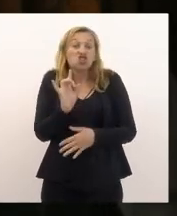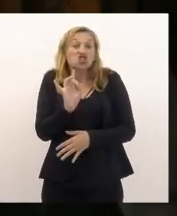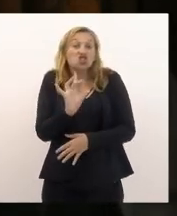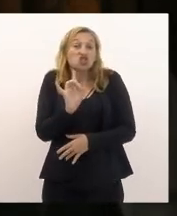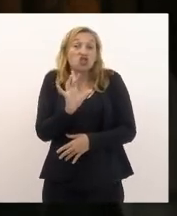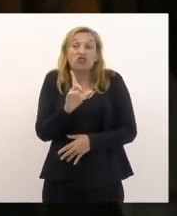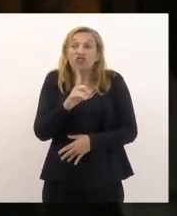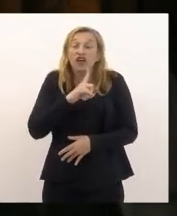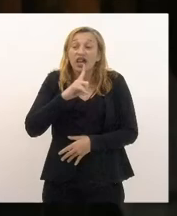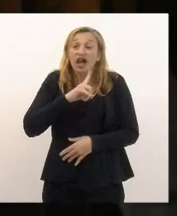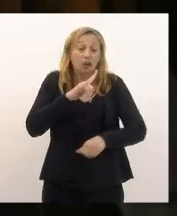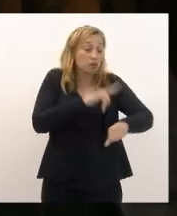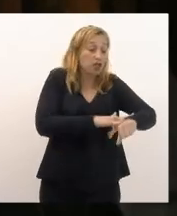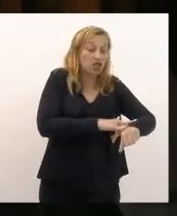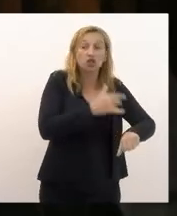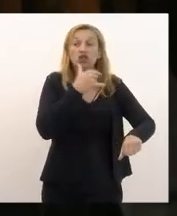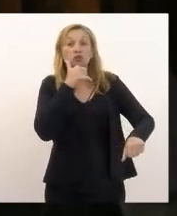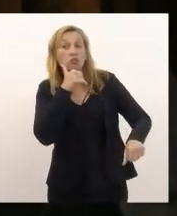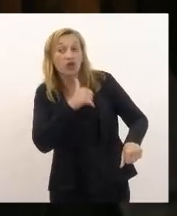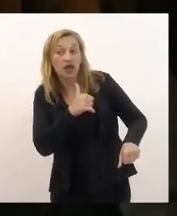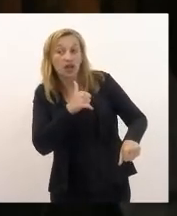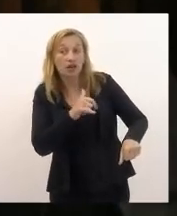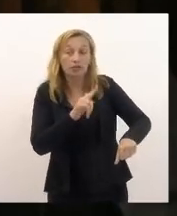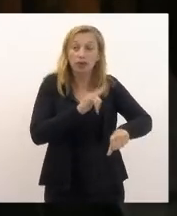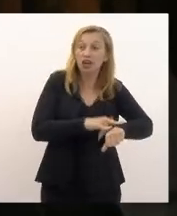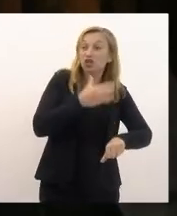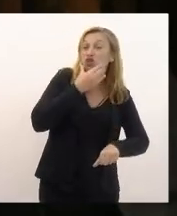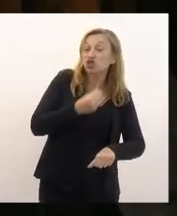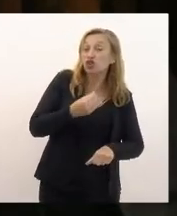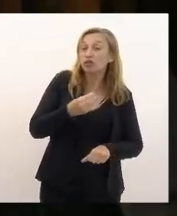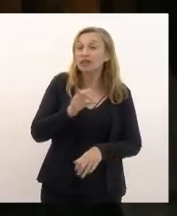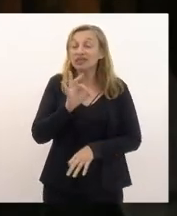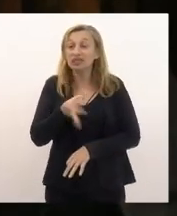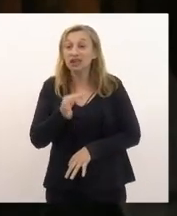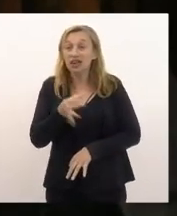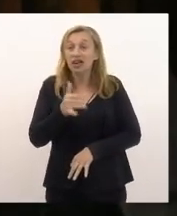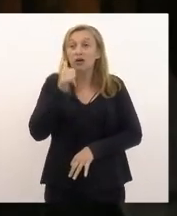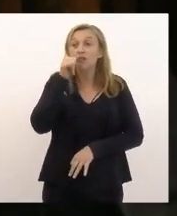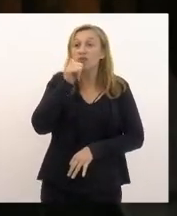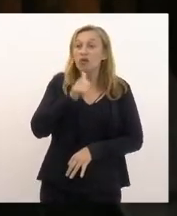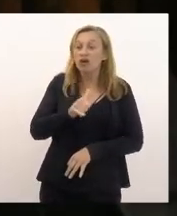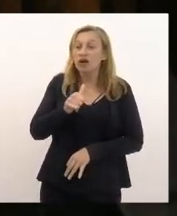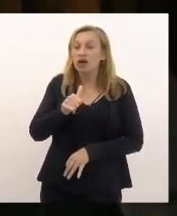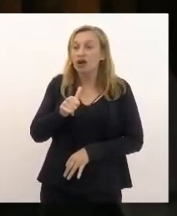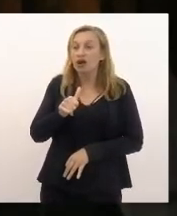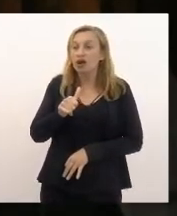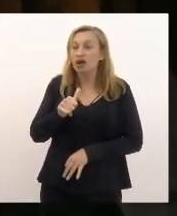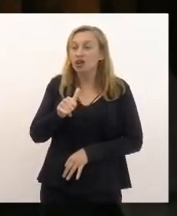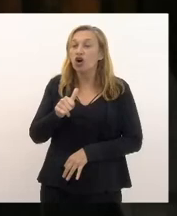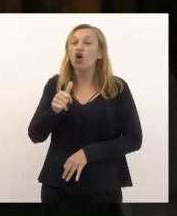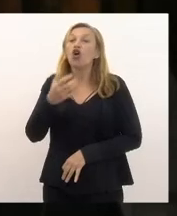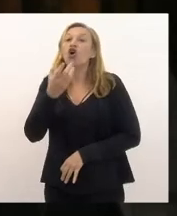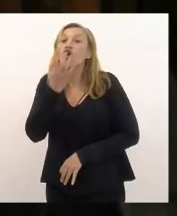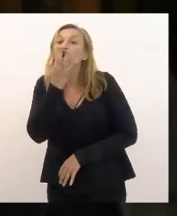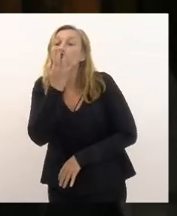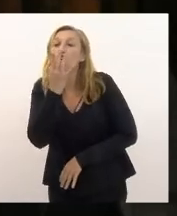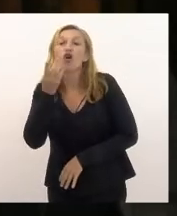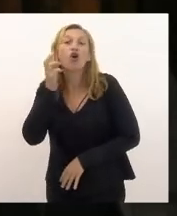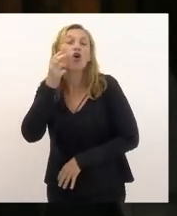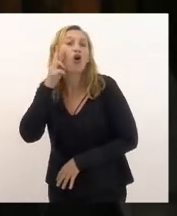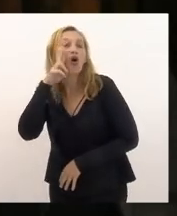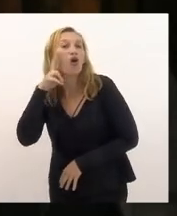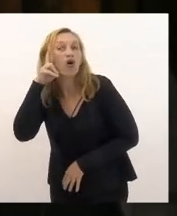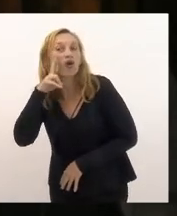somente haverá banheiro de homem e banheiro de mulher. E de preferência, o banheiro de mulher identificado pela cor rosa e o banheiro de